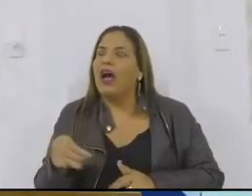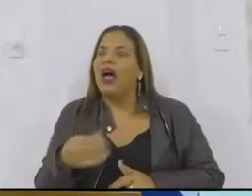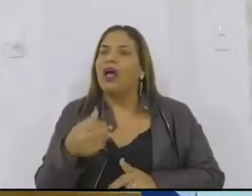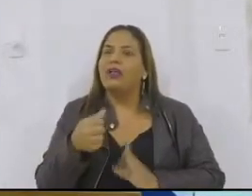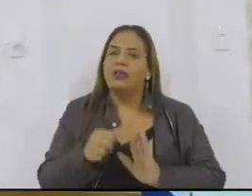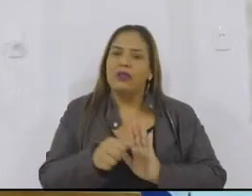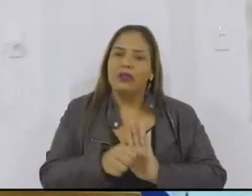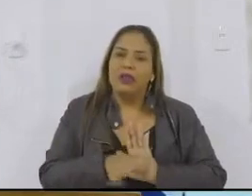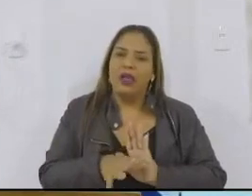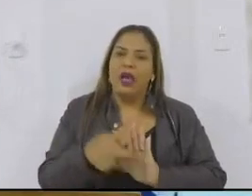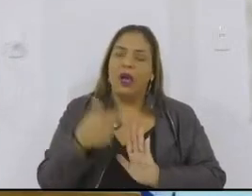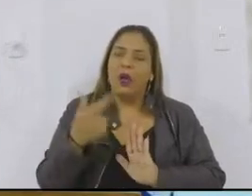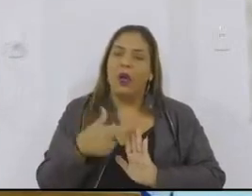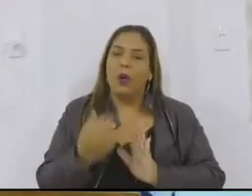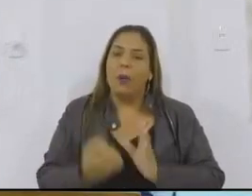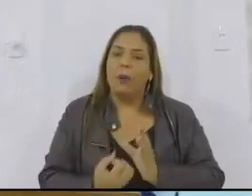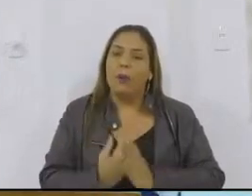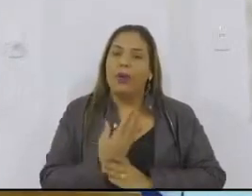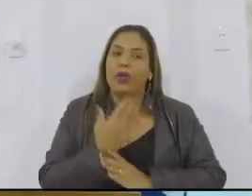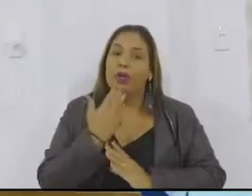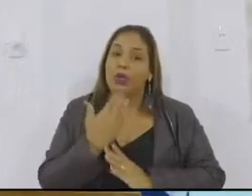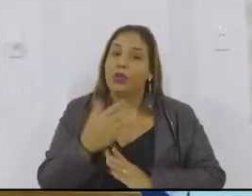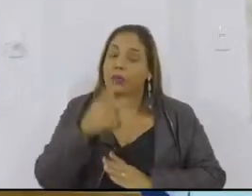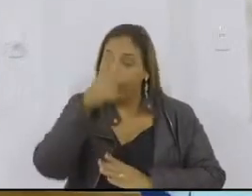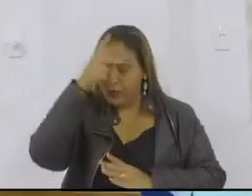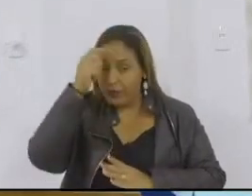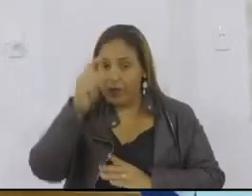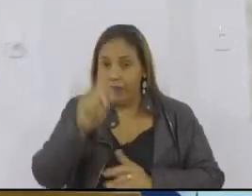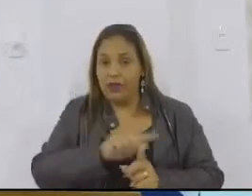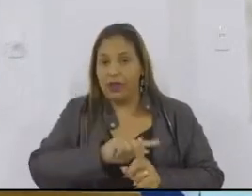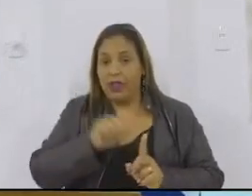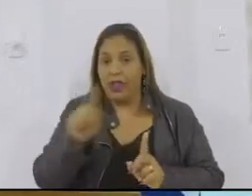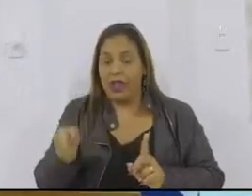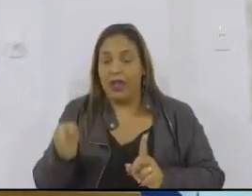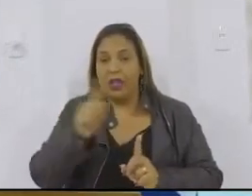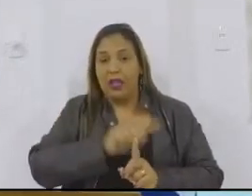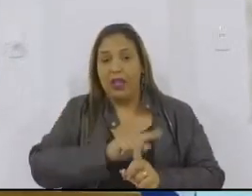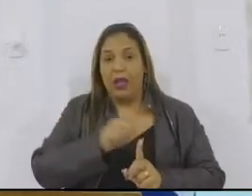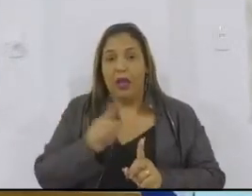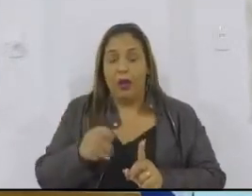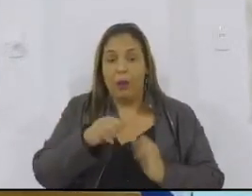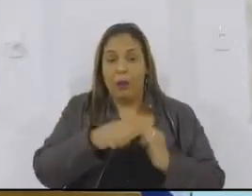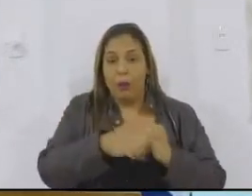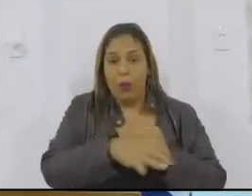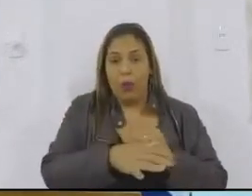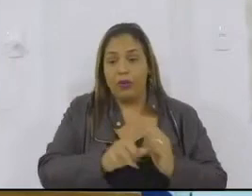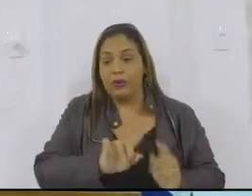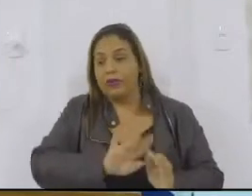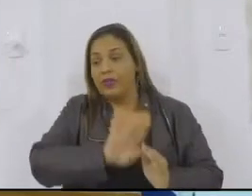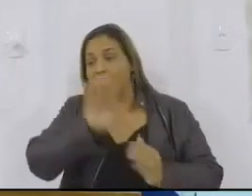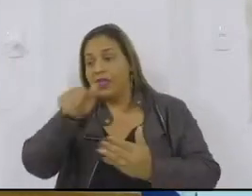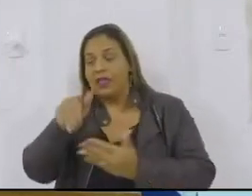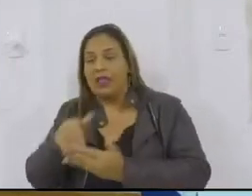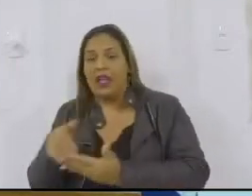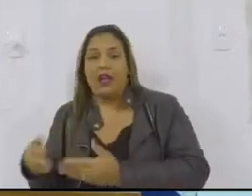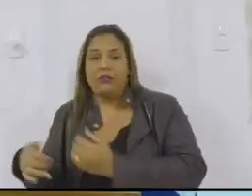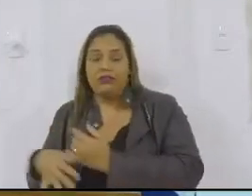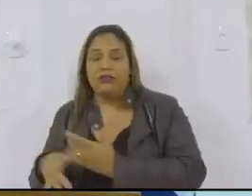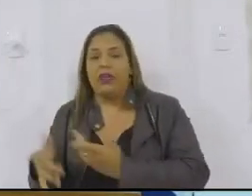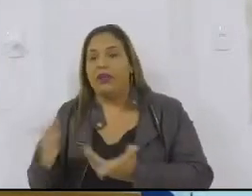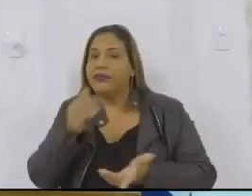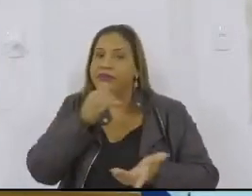que o prefeito implantasse uma linha de vans intermunicipal no nosso município, para Alcântara, Niterói, Rio